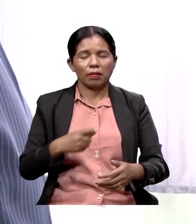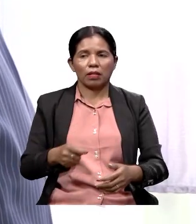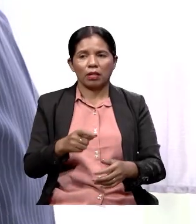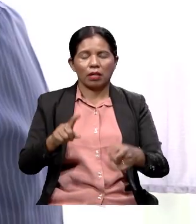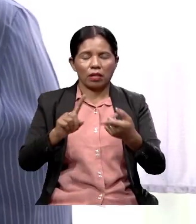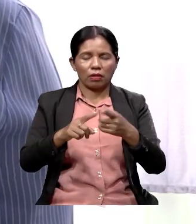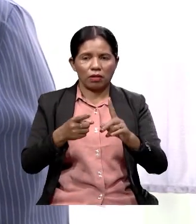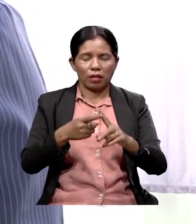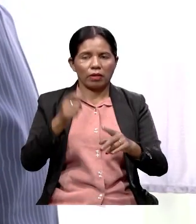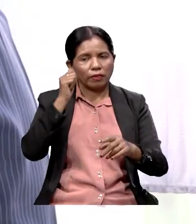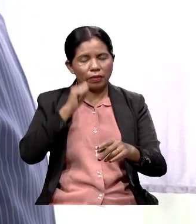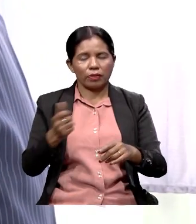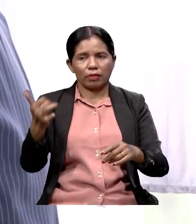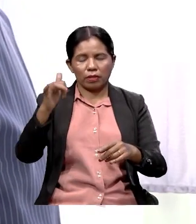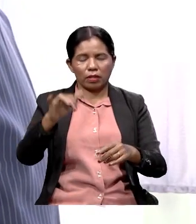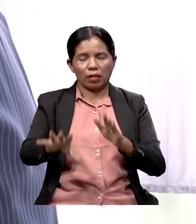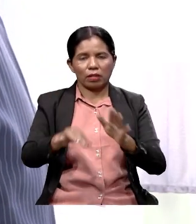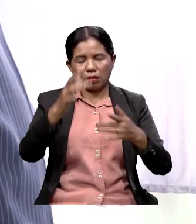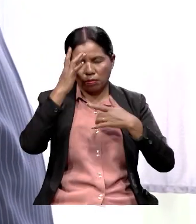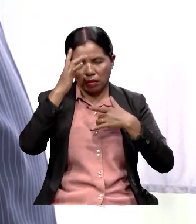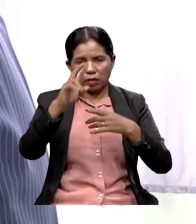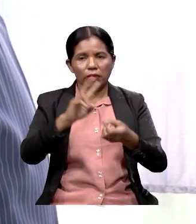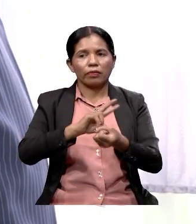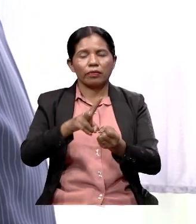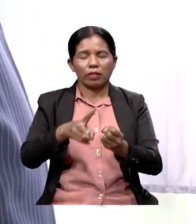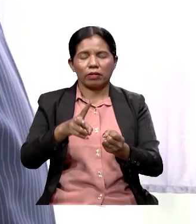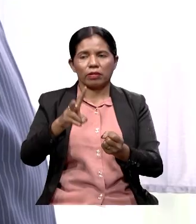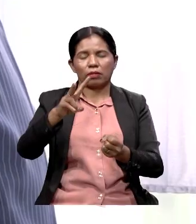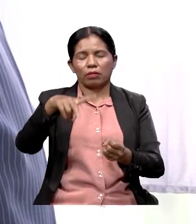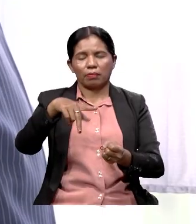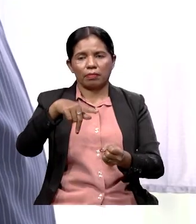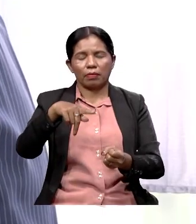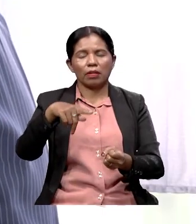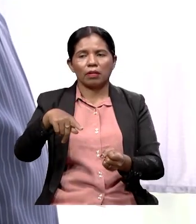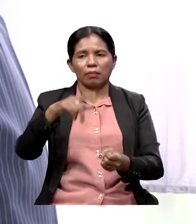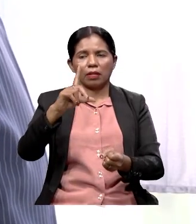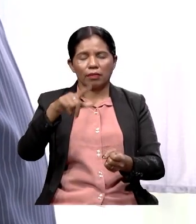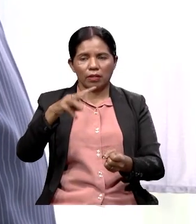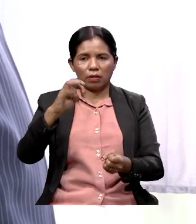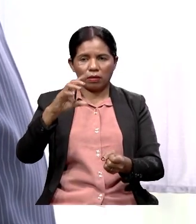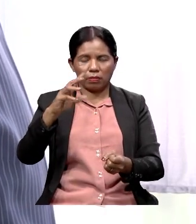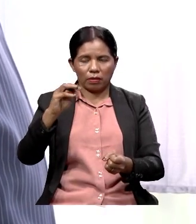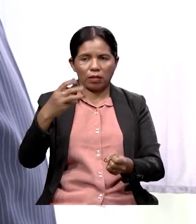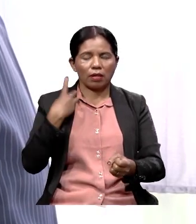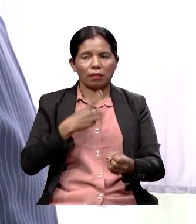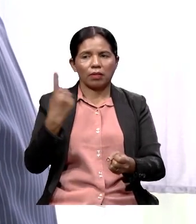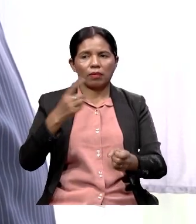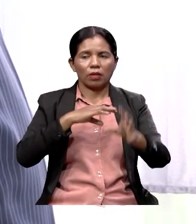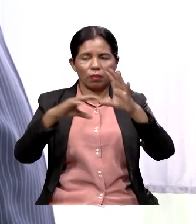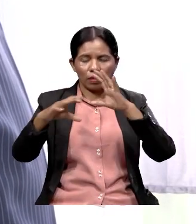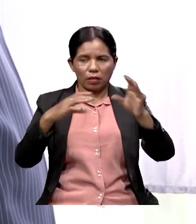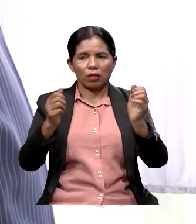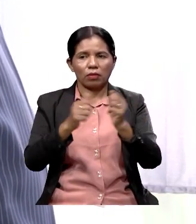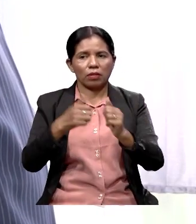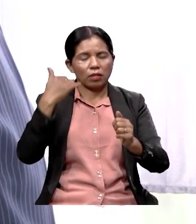positivo vírus papiloma humano ne tabele depende se nia disponibilidade mas be a mim sempre comunica ali se tem